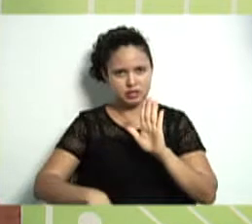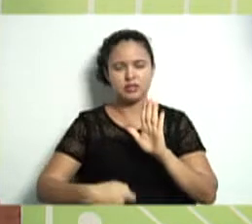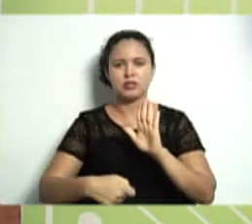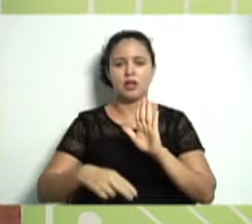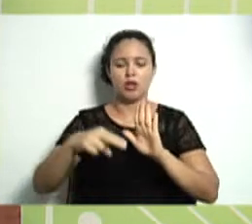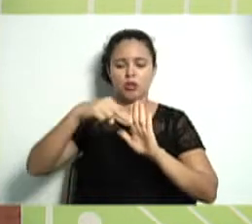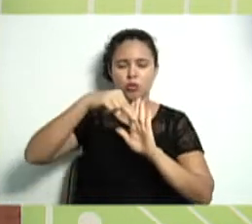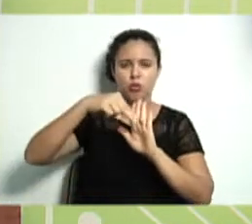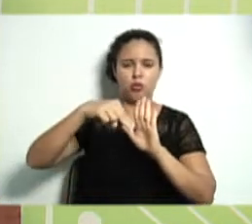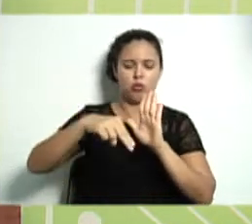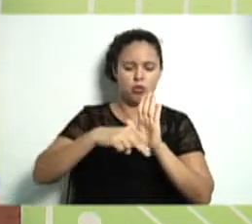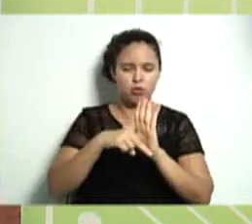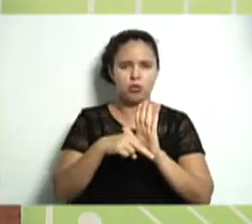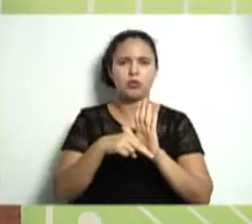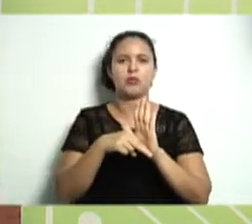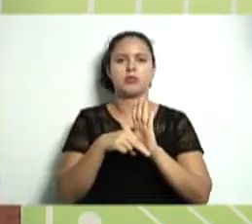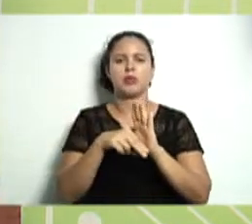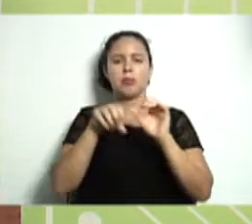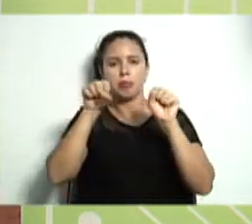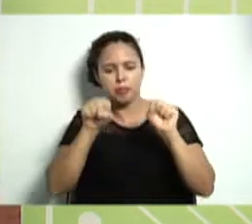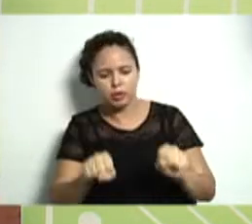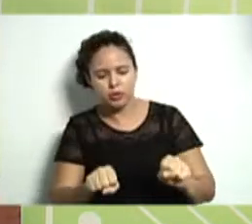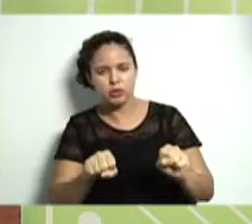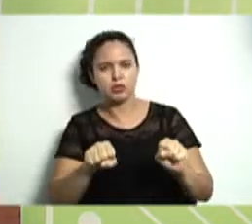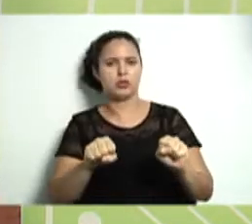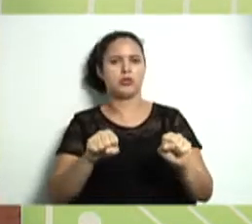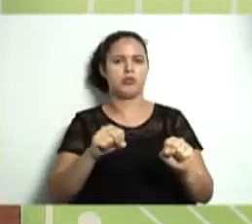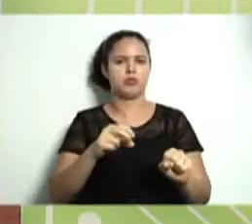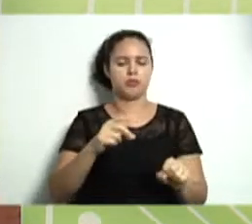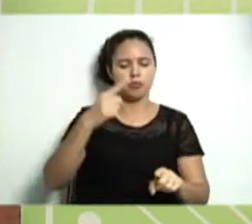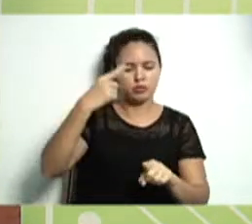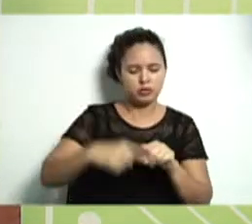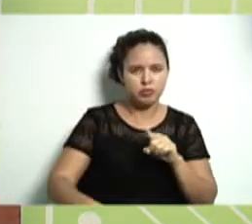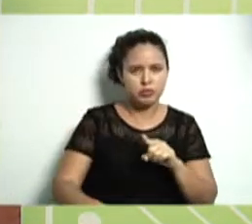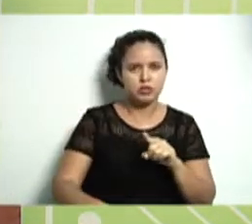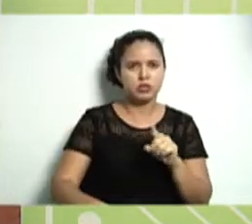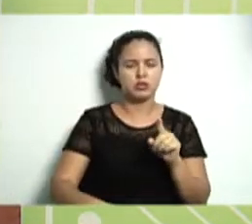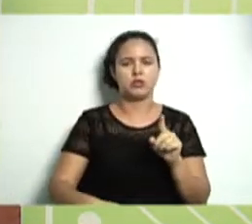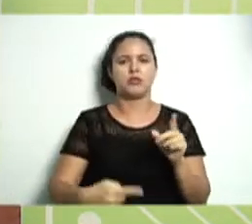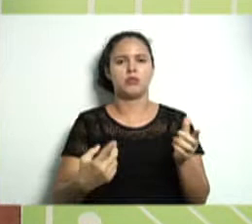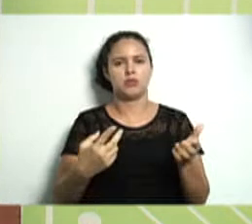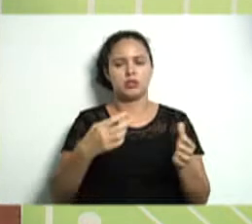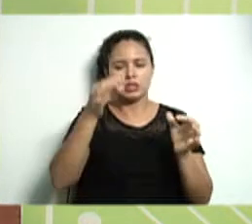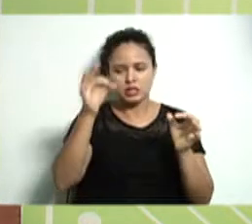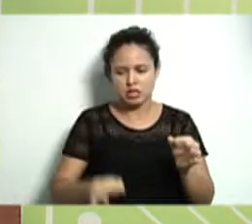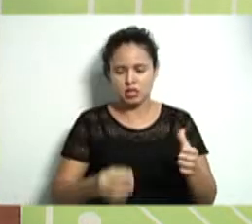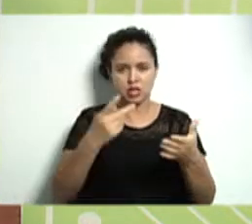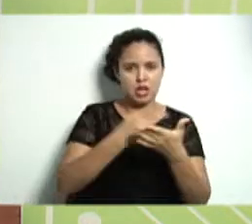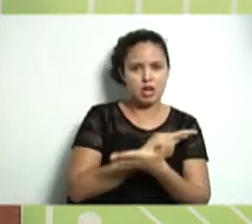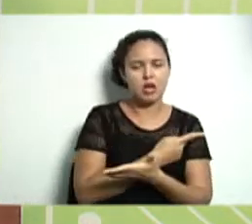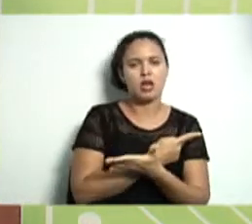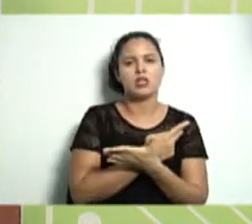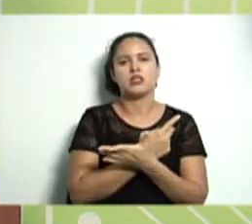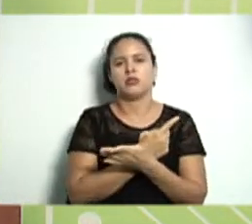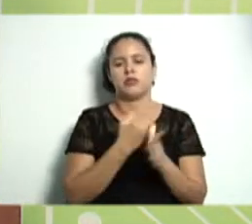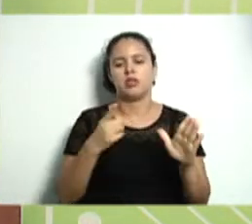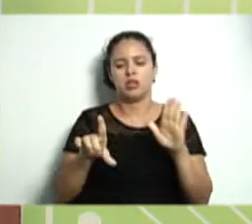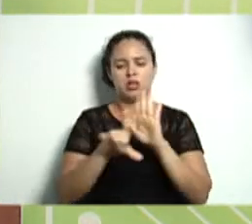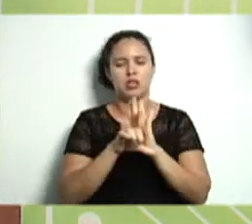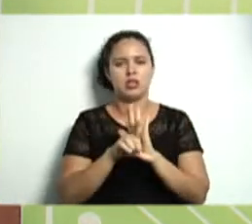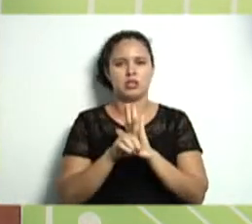normas, né? Do que pode fazer, do que não pode fazer. Então, esse é o aspecto